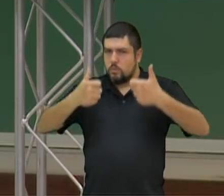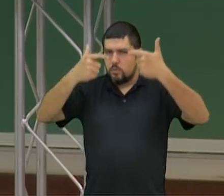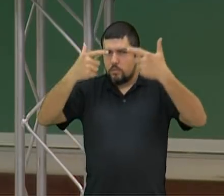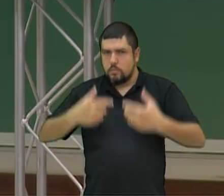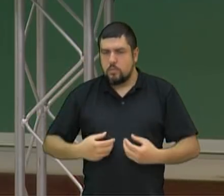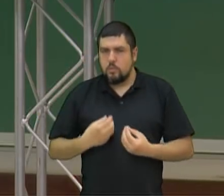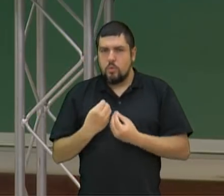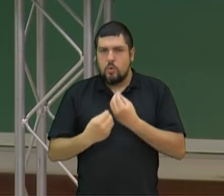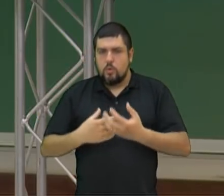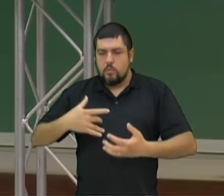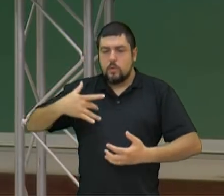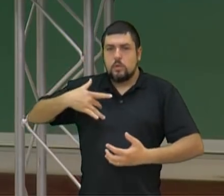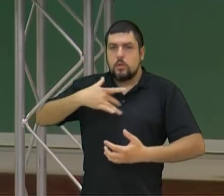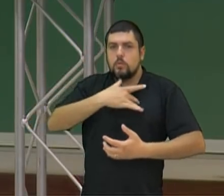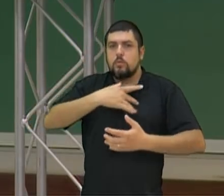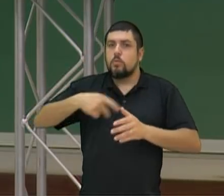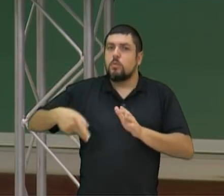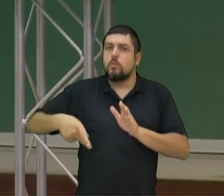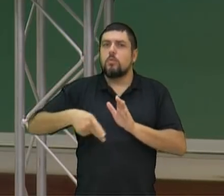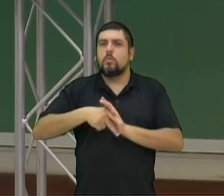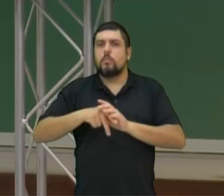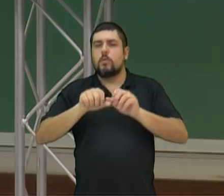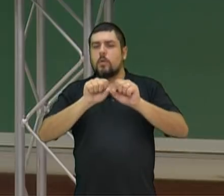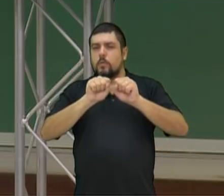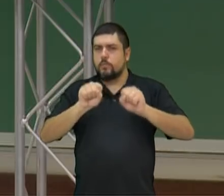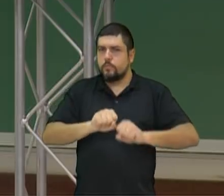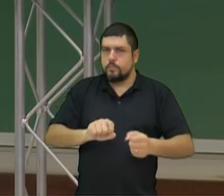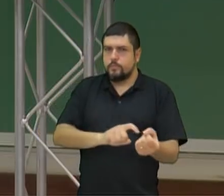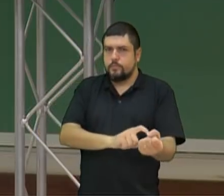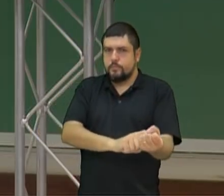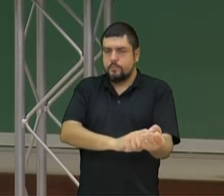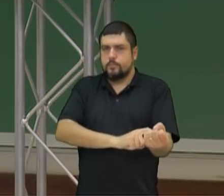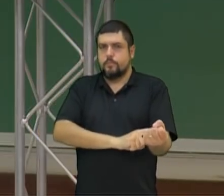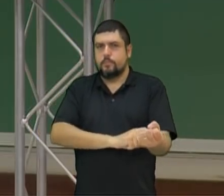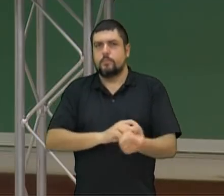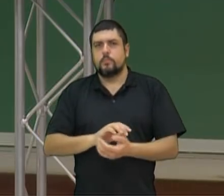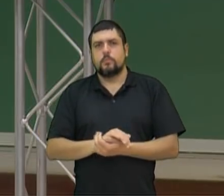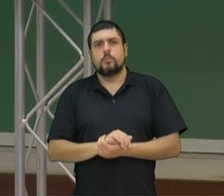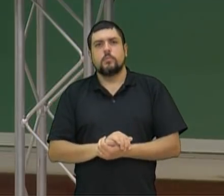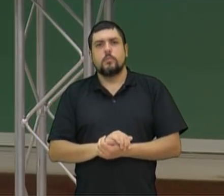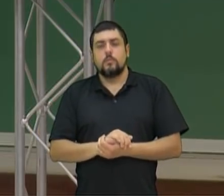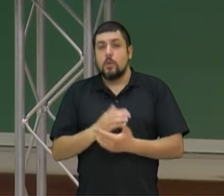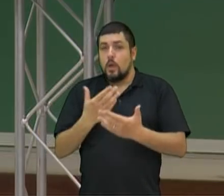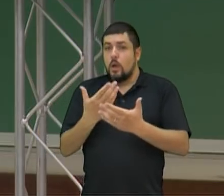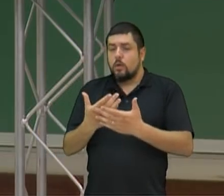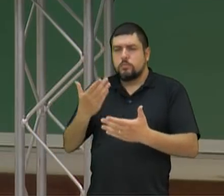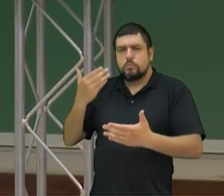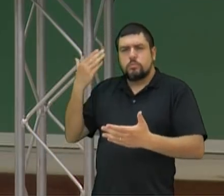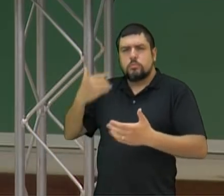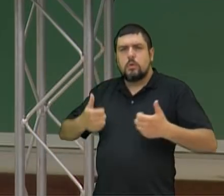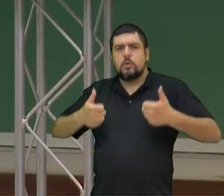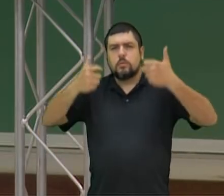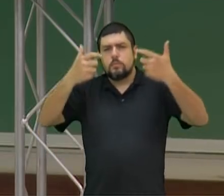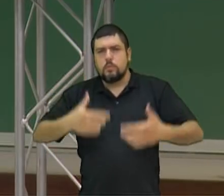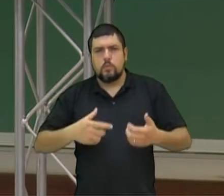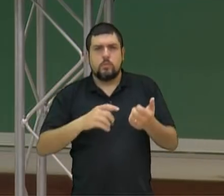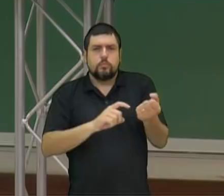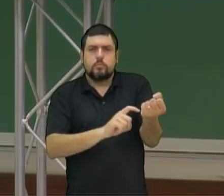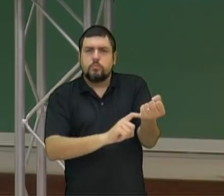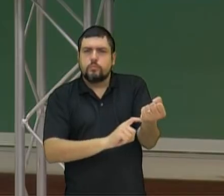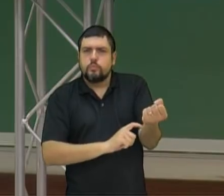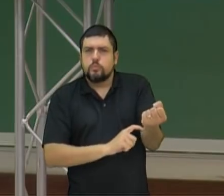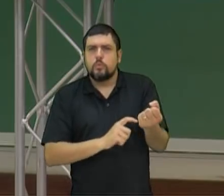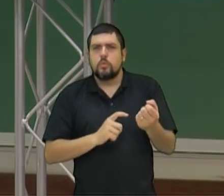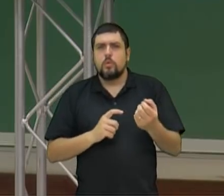nosso sistema nervoso. Já que a gente conversou nas outras aulas da importância desse sistema, como ele age e como